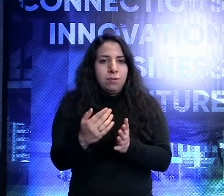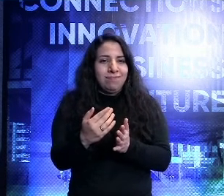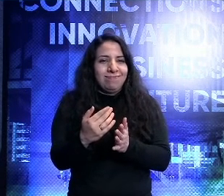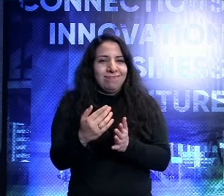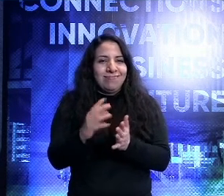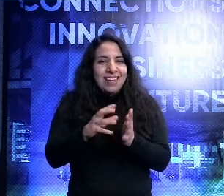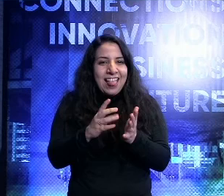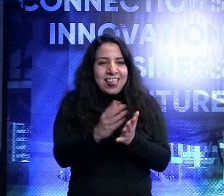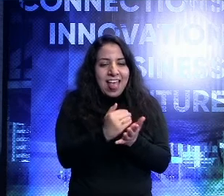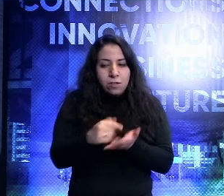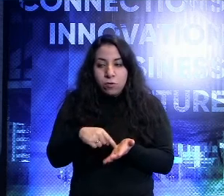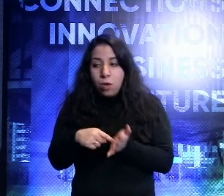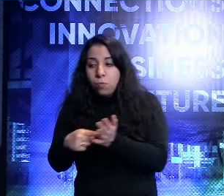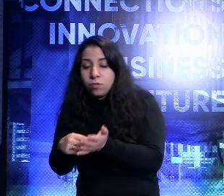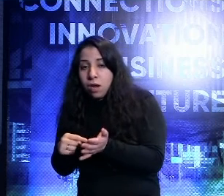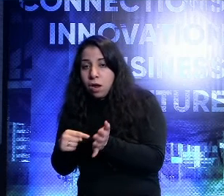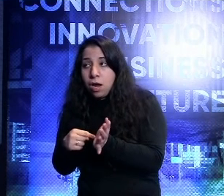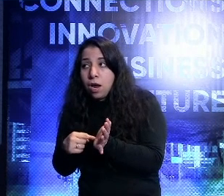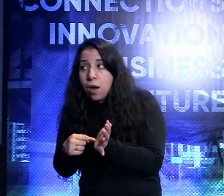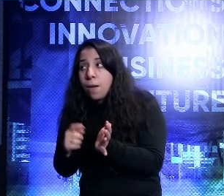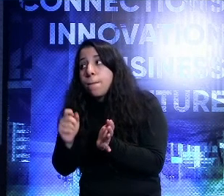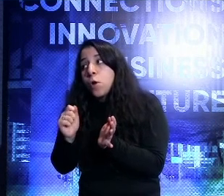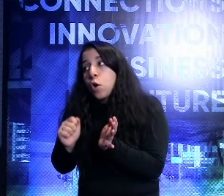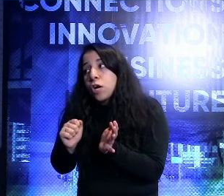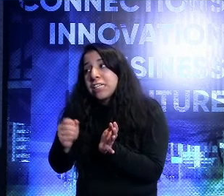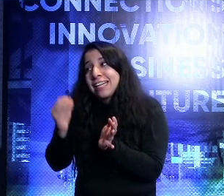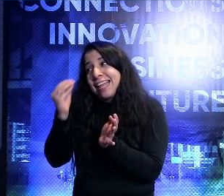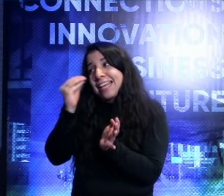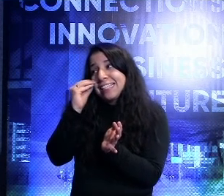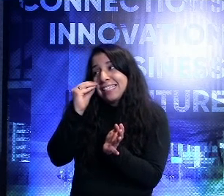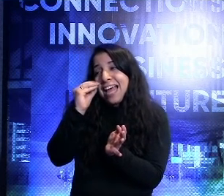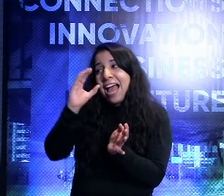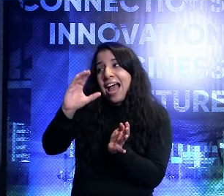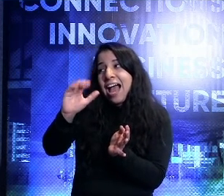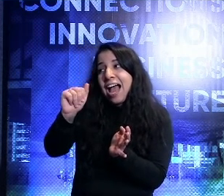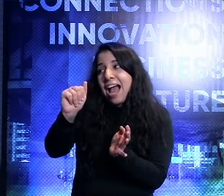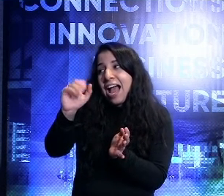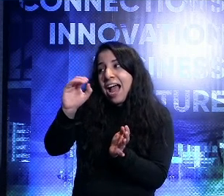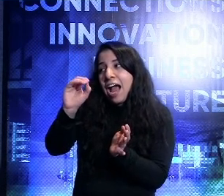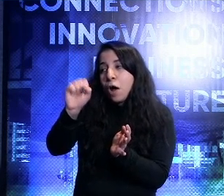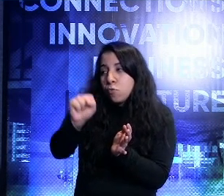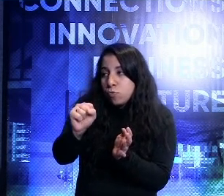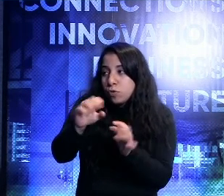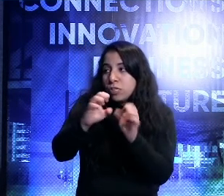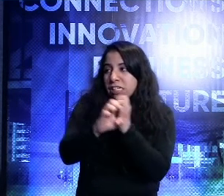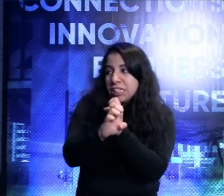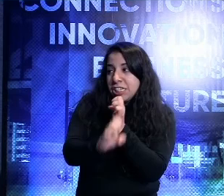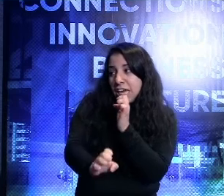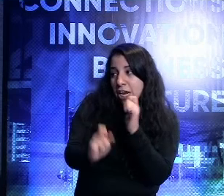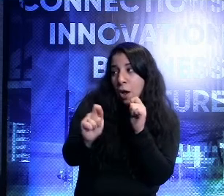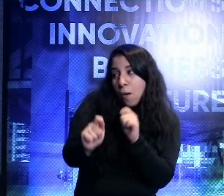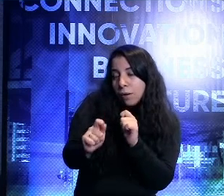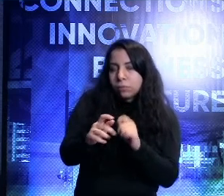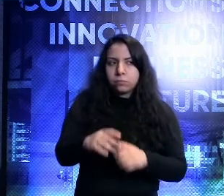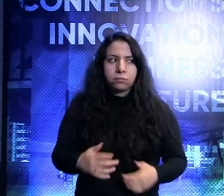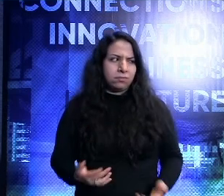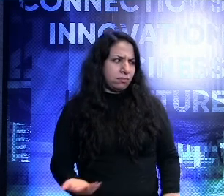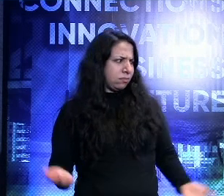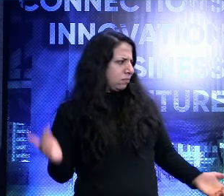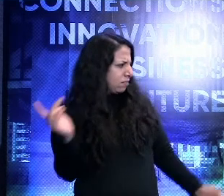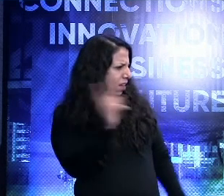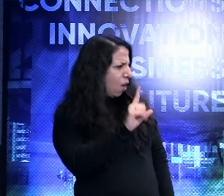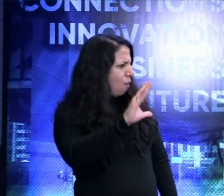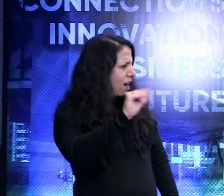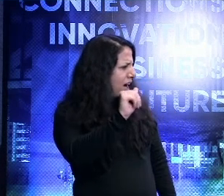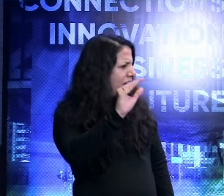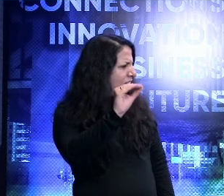lá, vamos fazer um teste de Chaos Engineering. A galera fala, mano, vocês são loucos. Não, tira a mão desse botão. Beleza?